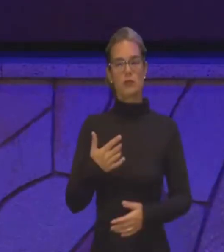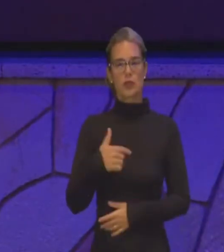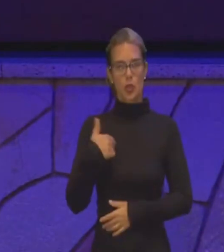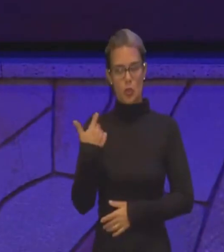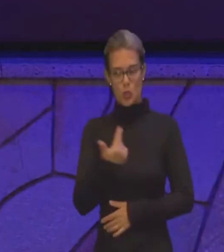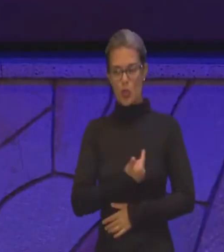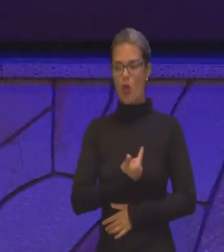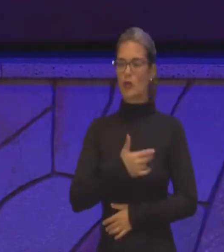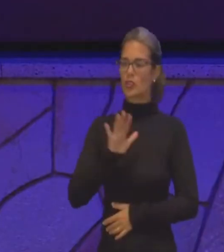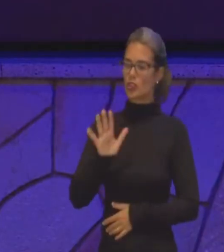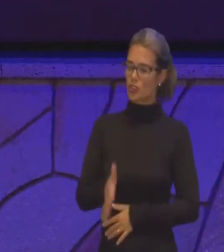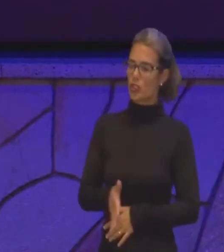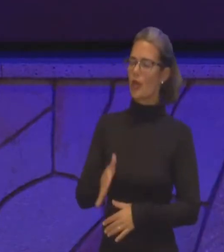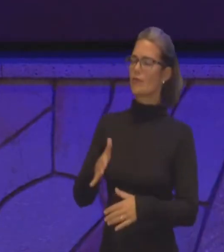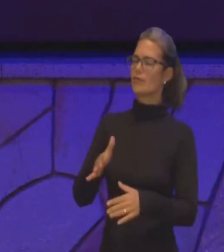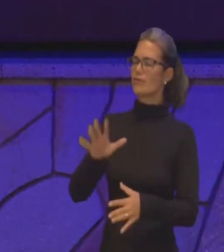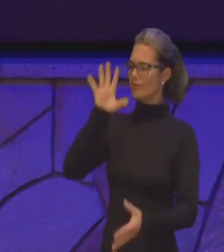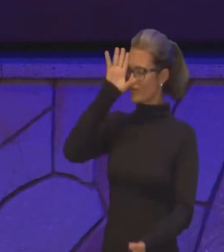de obediência,